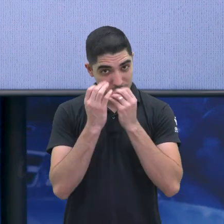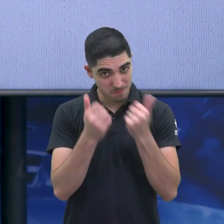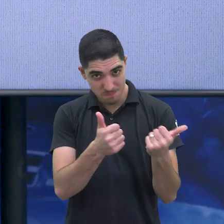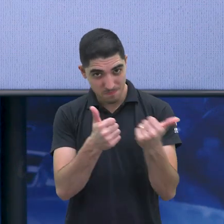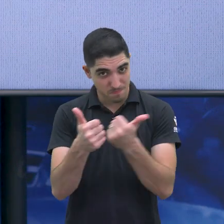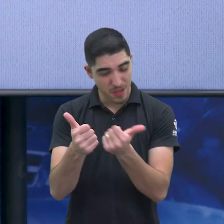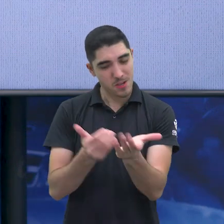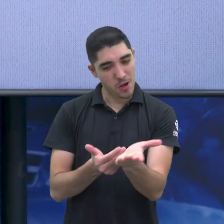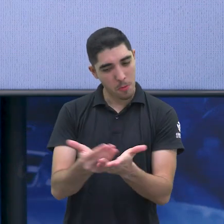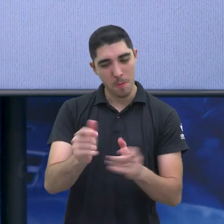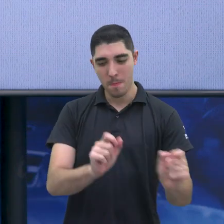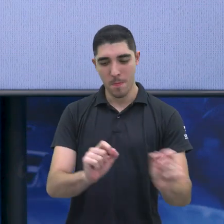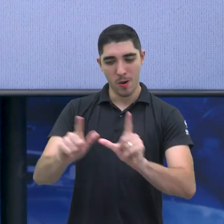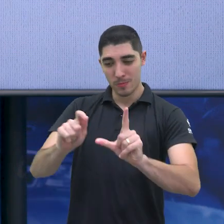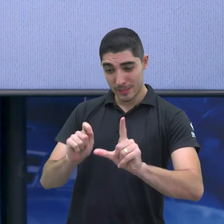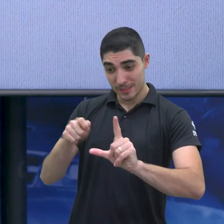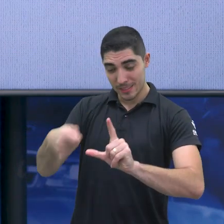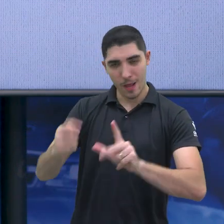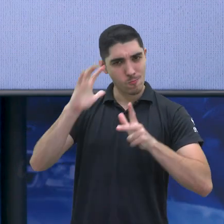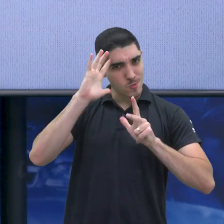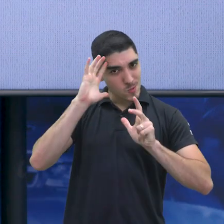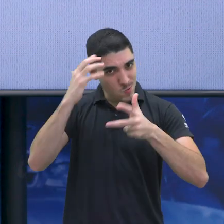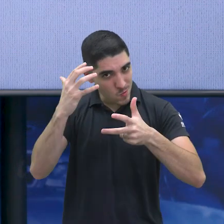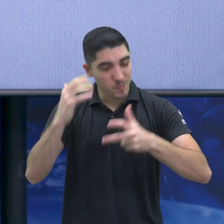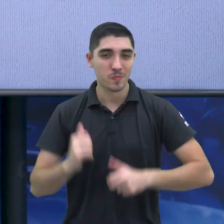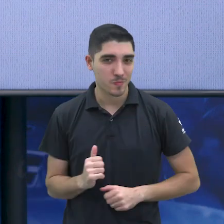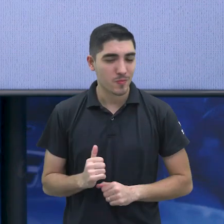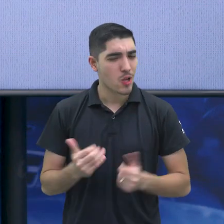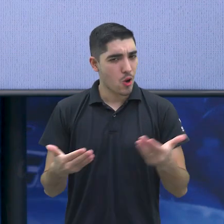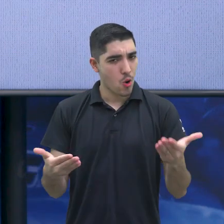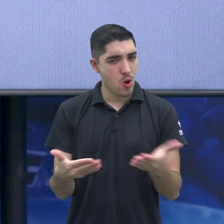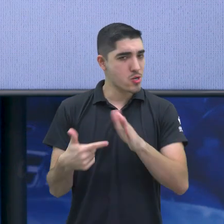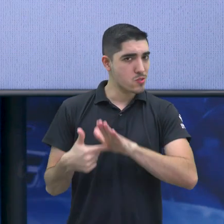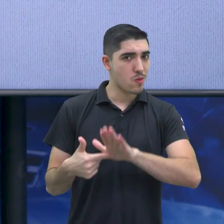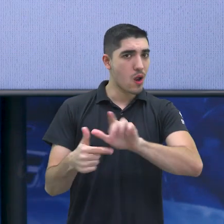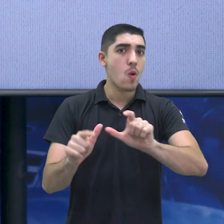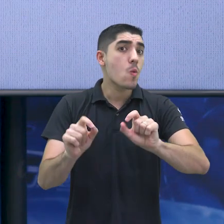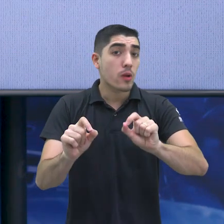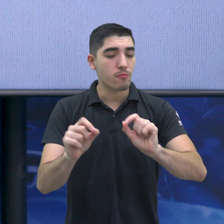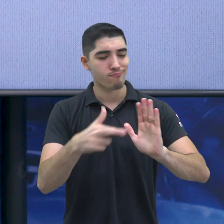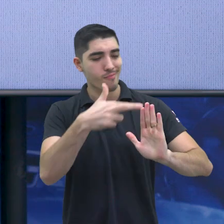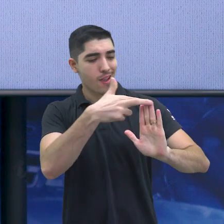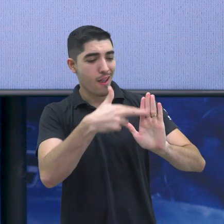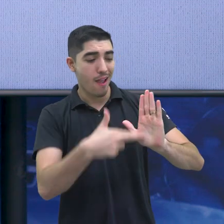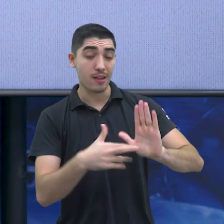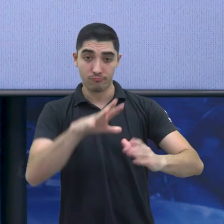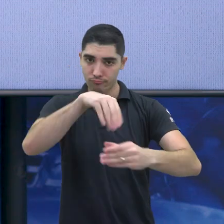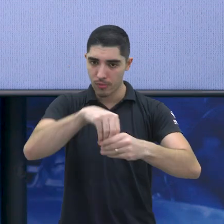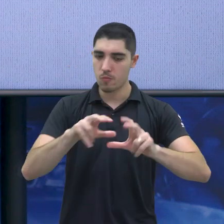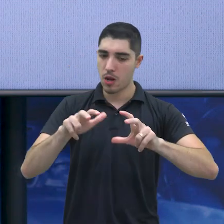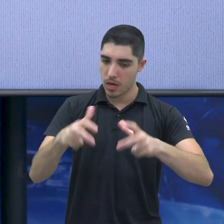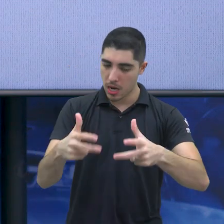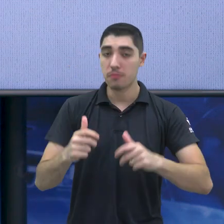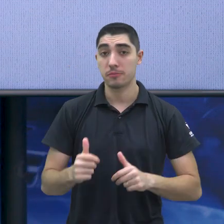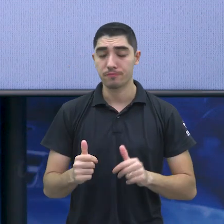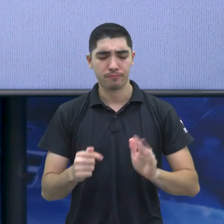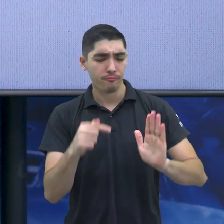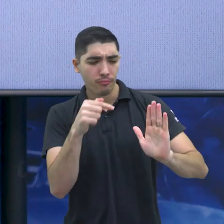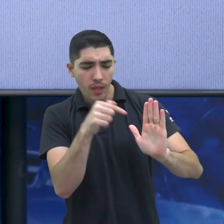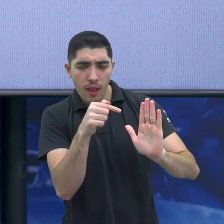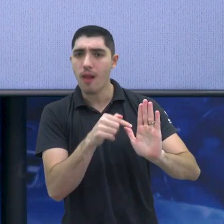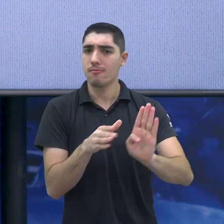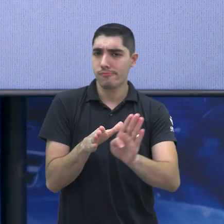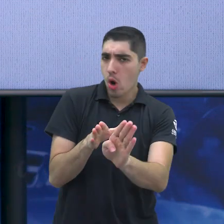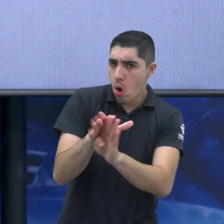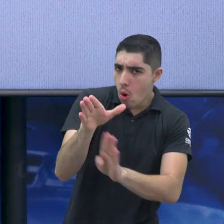Olá, tudo bem? Está no ar o Ação Parlamentar. Nessa edição vamos falar sobre o regimento interno da Câmara, um